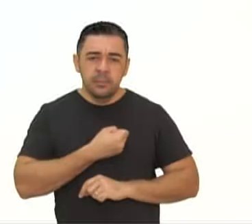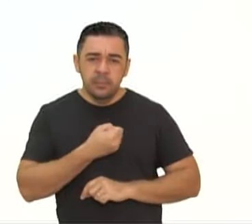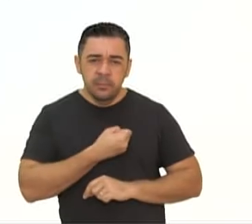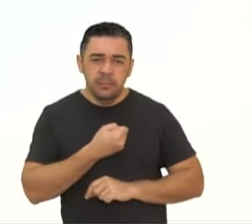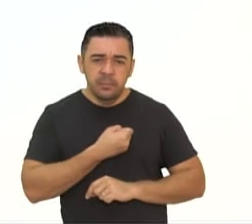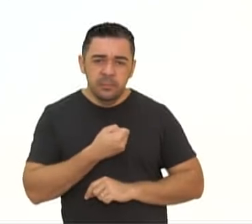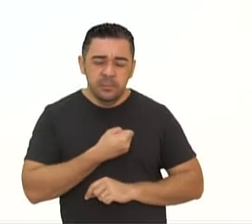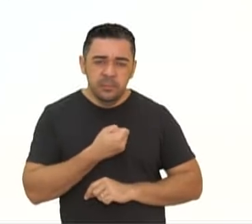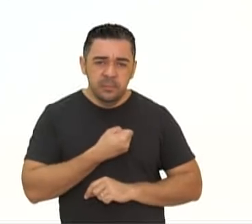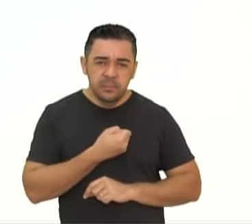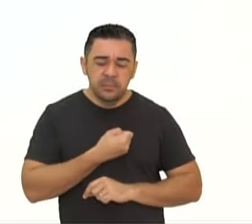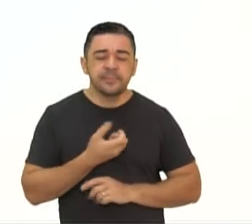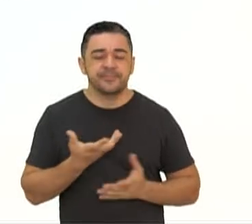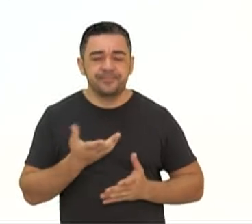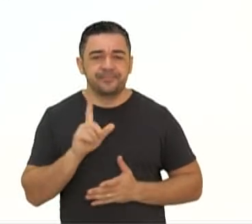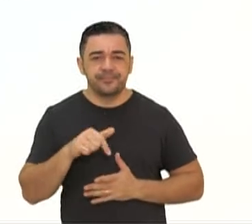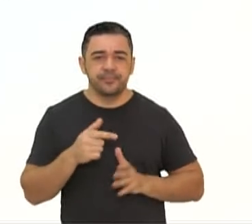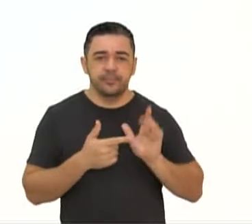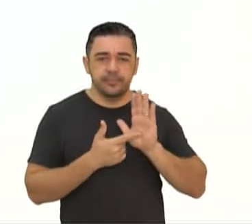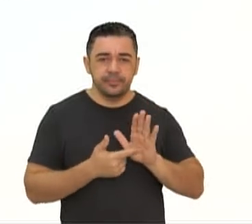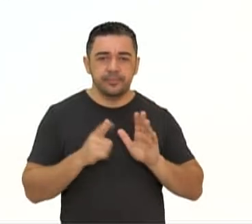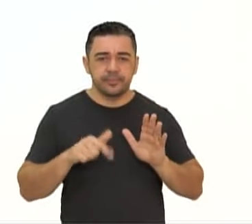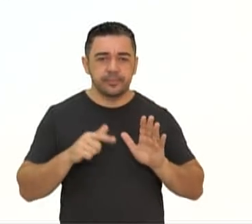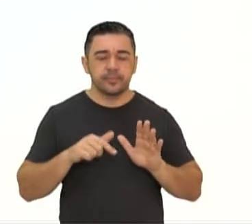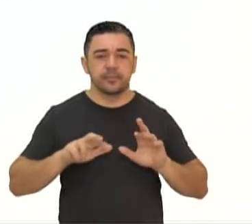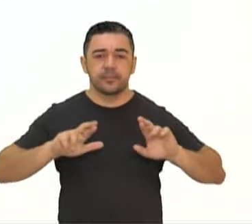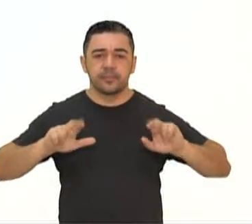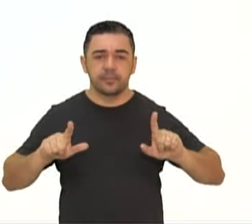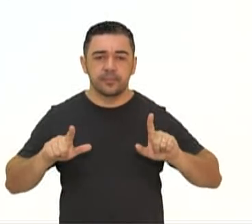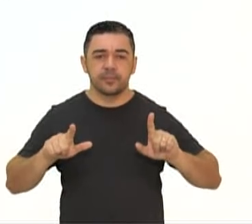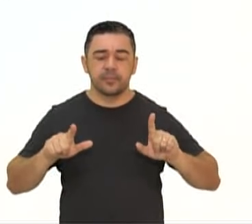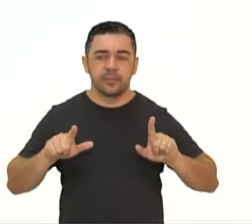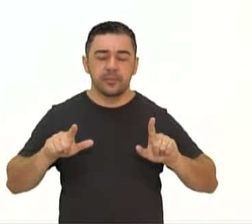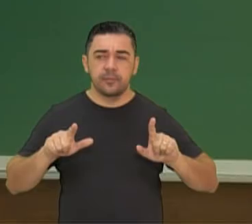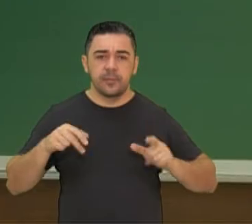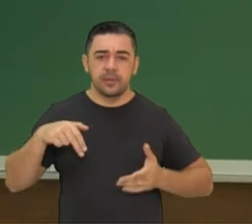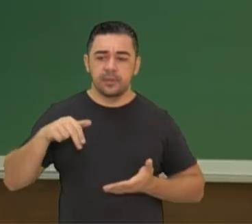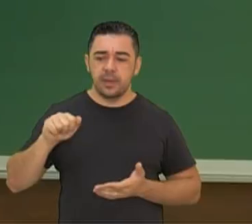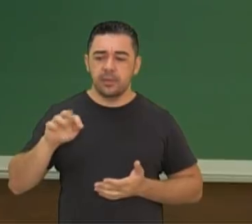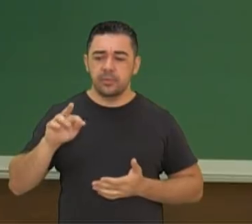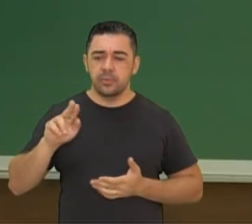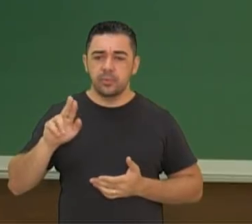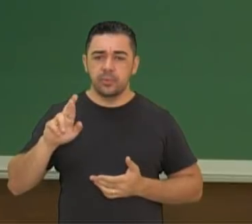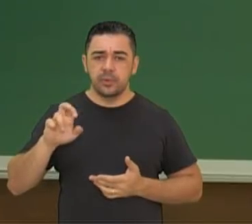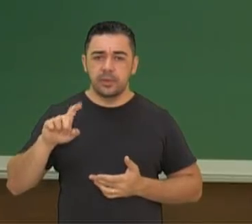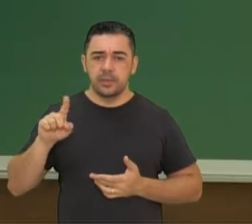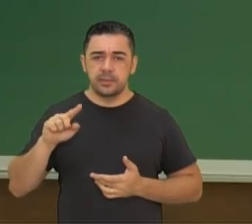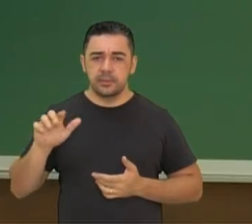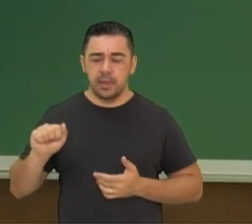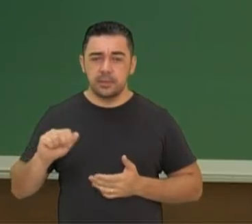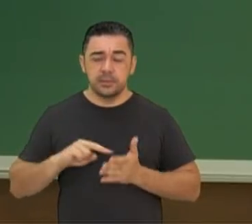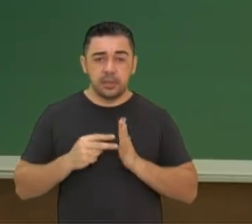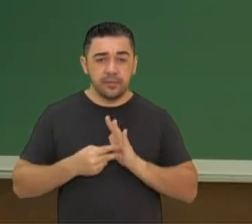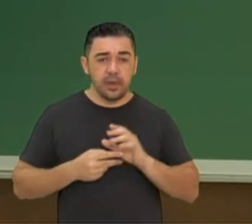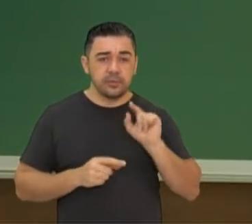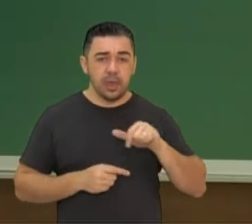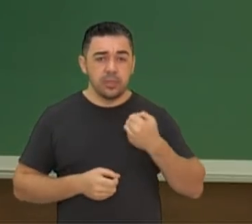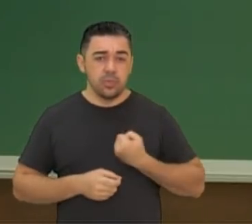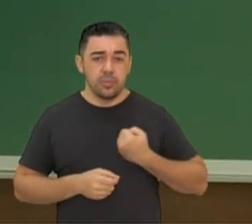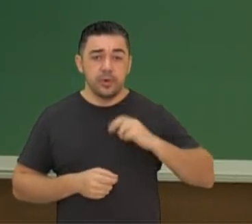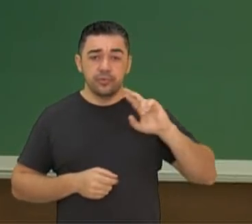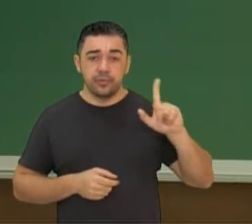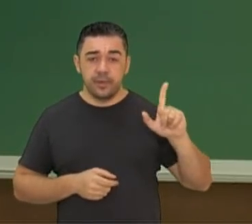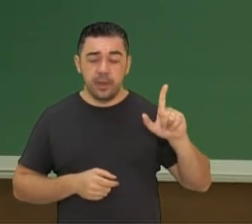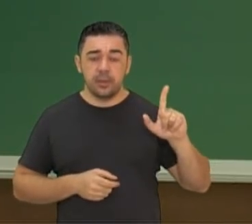aliás, valores que a gente quer representar com naturezas diferentes. O que eu quero dizer com naturezas diferentes? o sentido dos valores é diferente. São